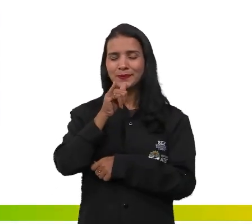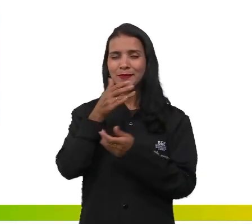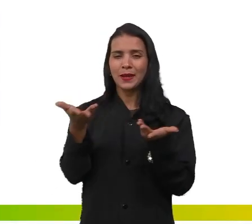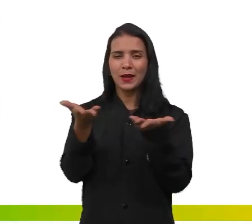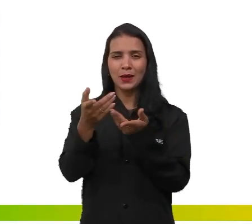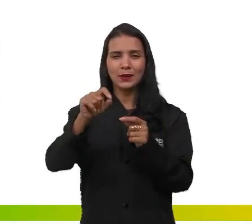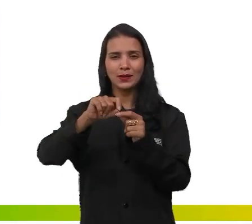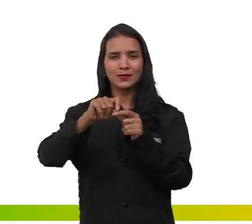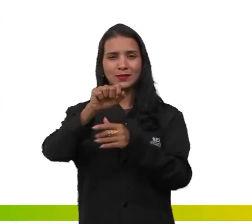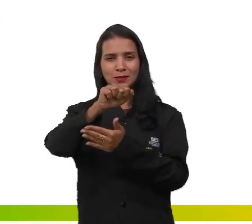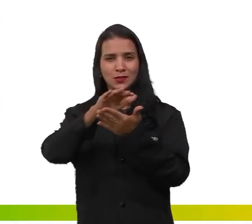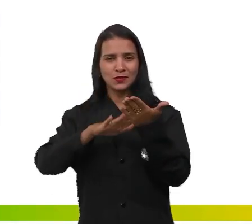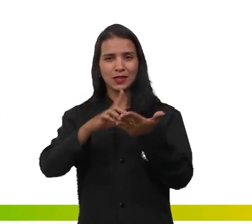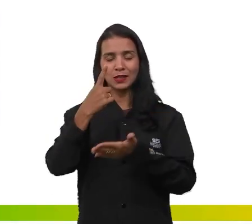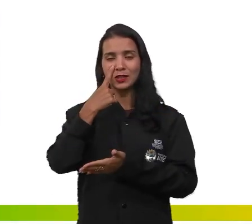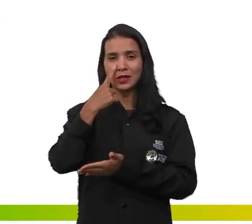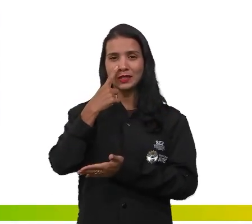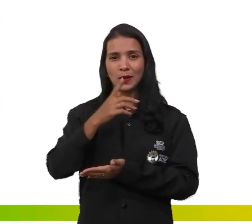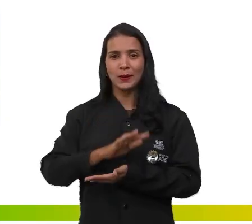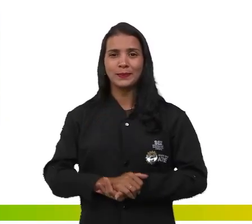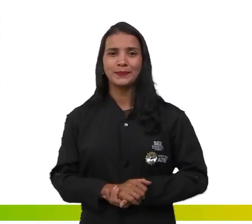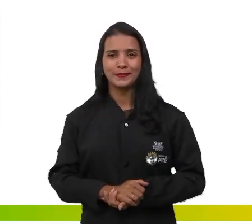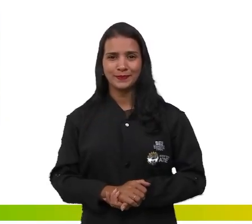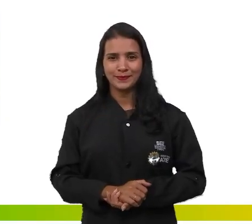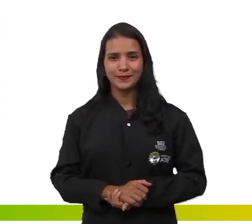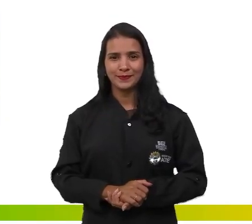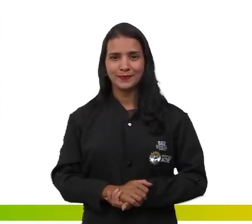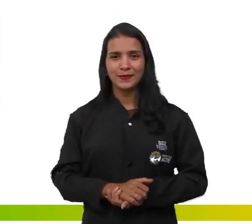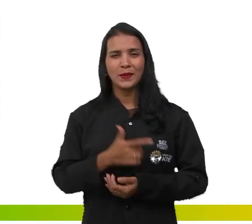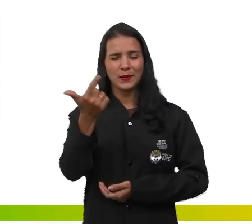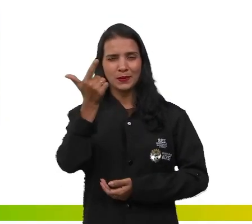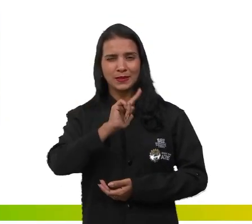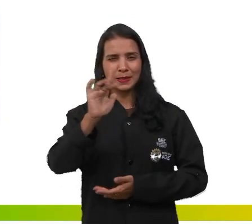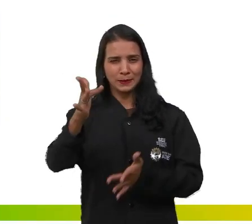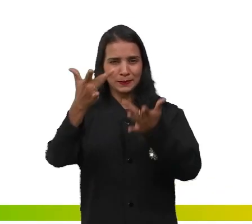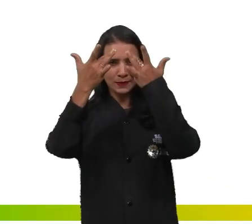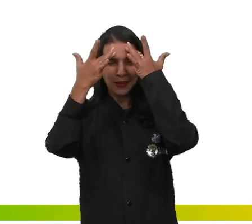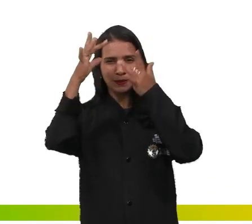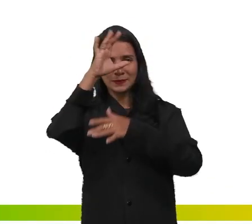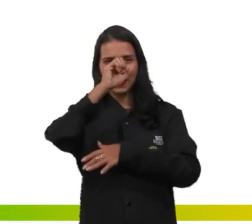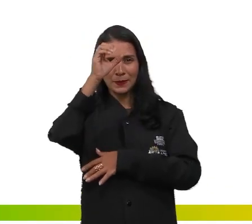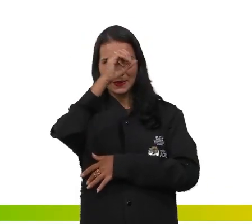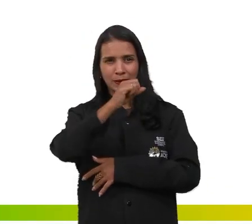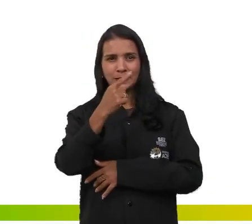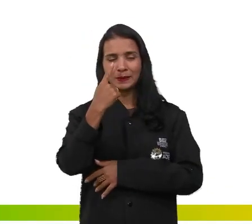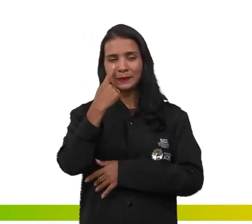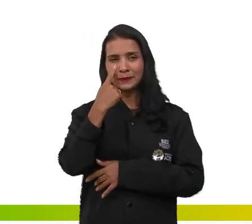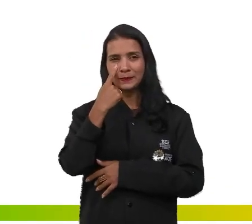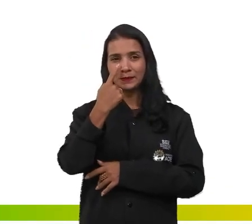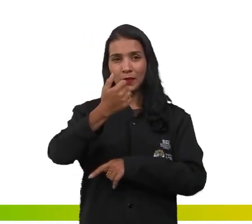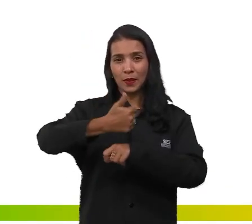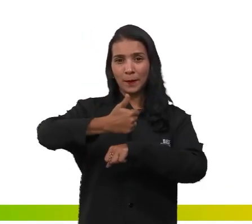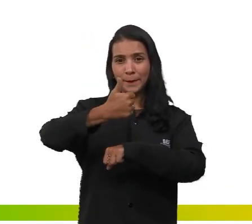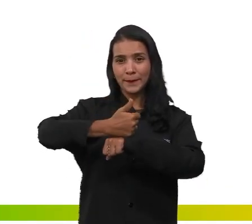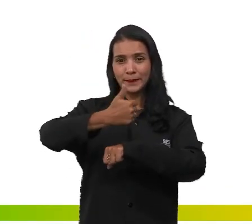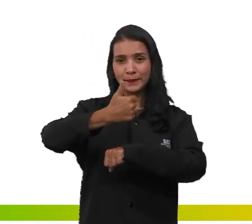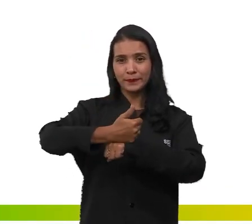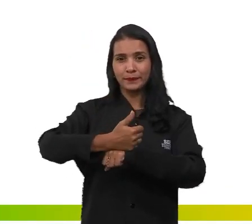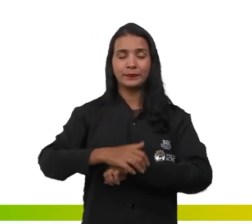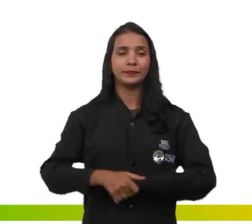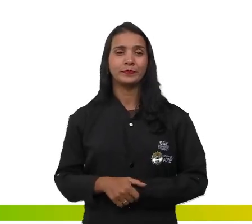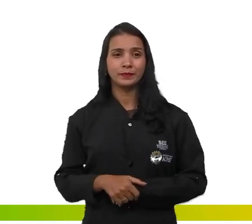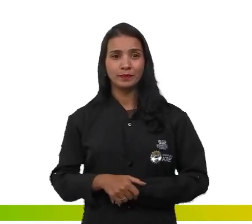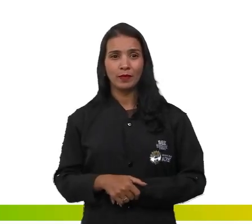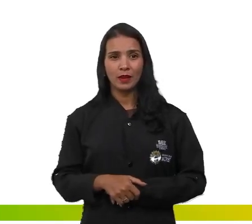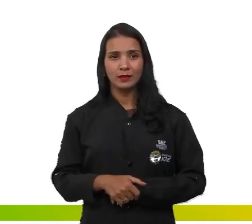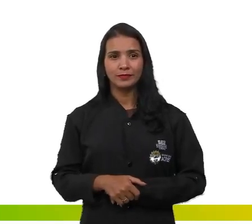nossas atividades, para a gente ver se a gente conseguiu captar a nossa aula de hoje. Atividade 1, olha só, pessoal.